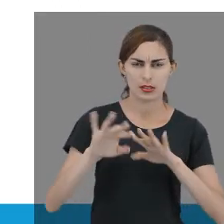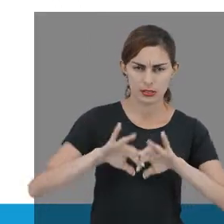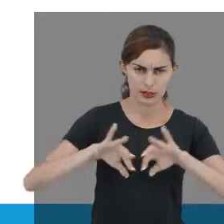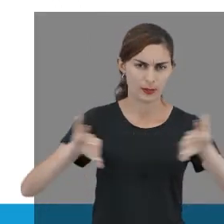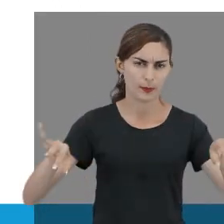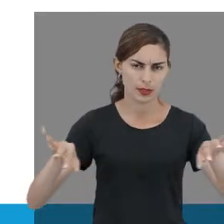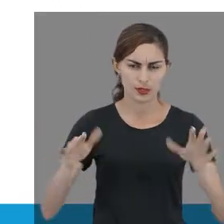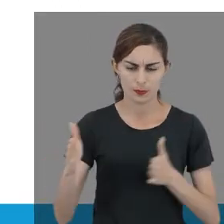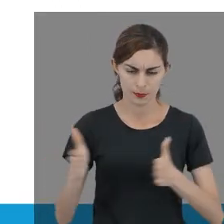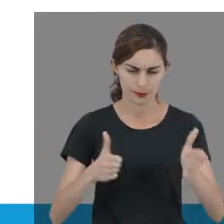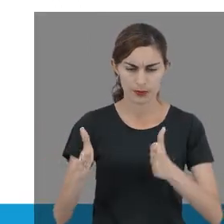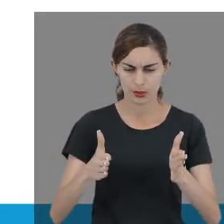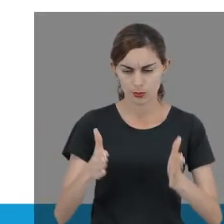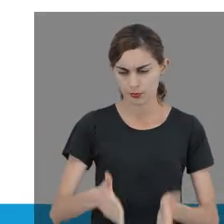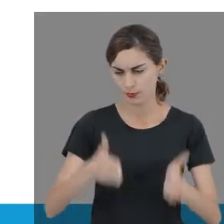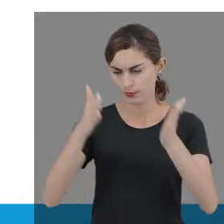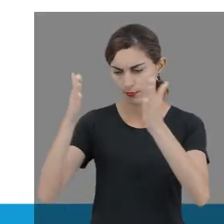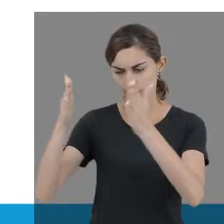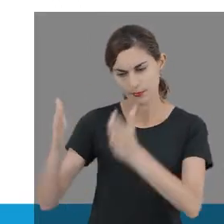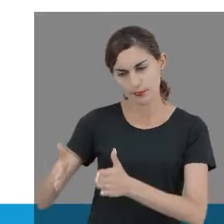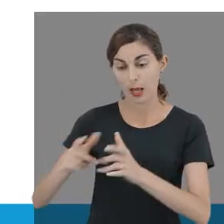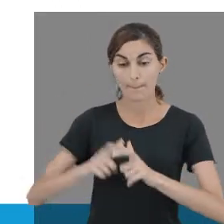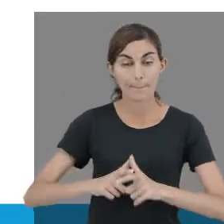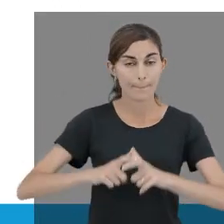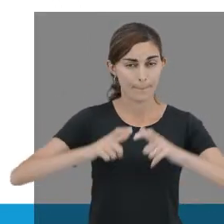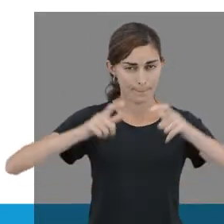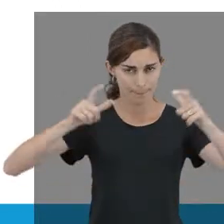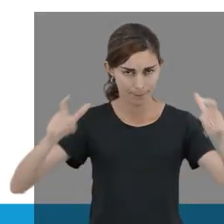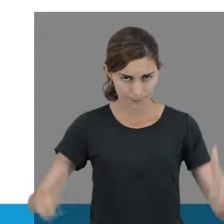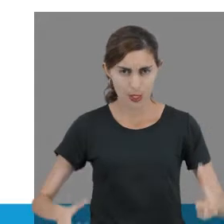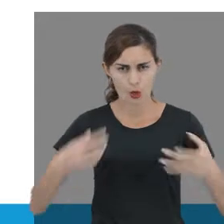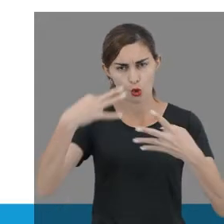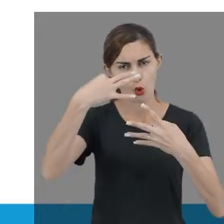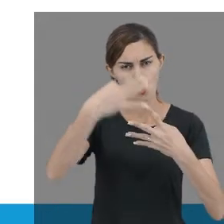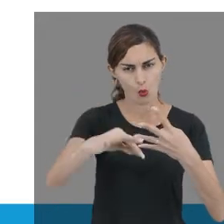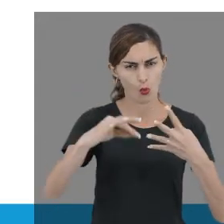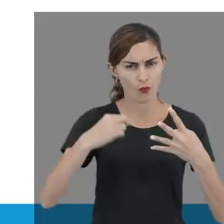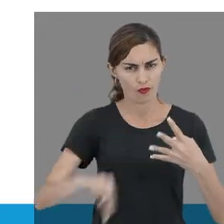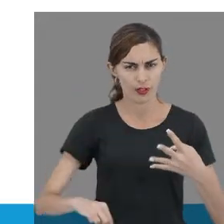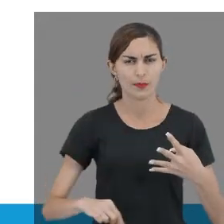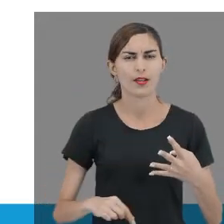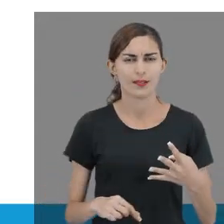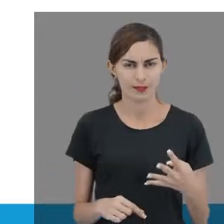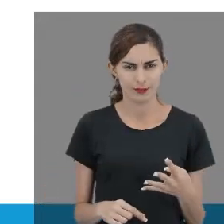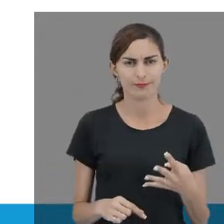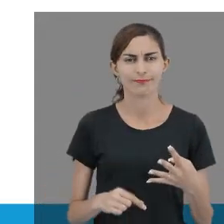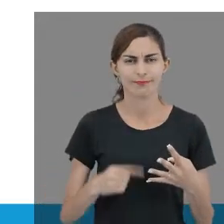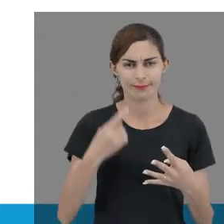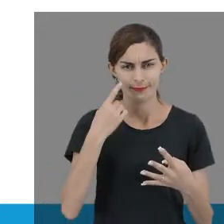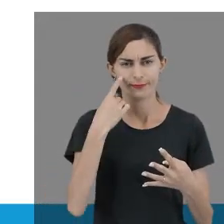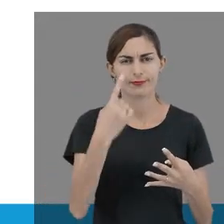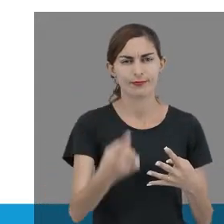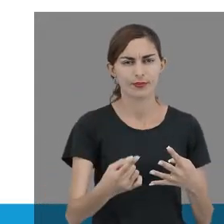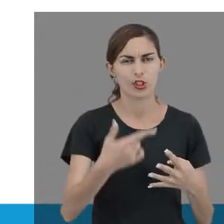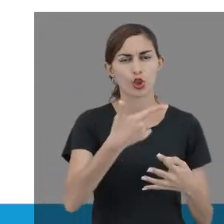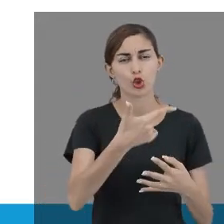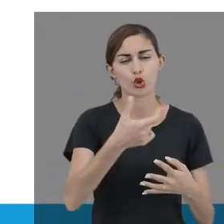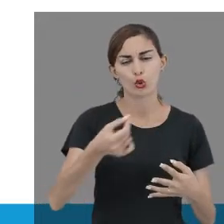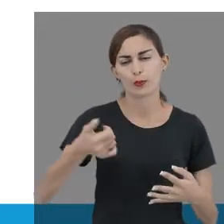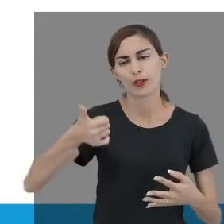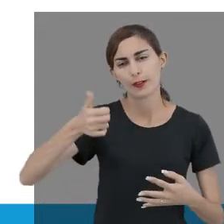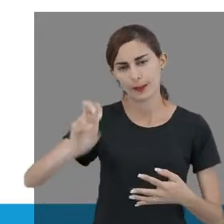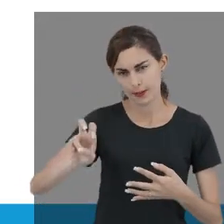separando por períodos, a grande maioria dos casos confirmados, mais ou menos 87%, foi em